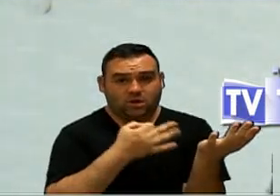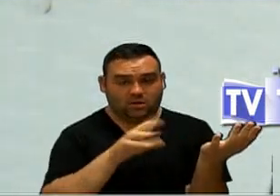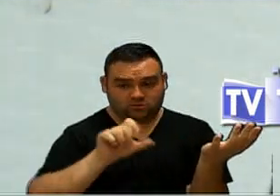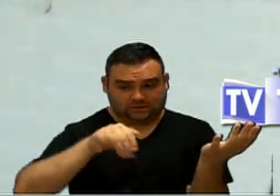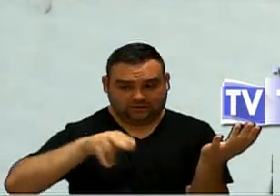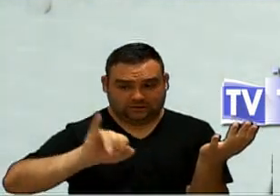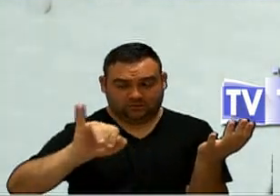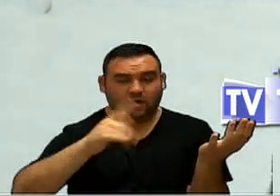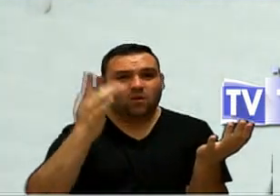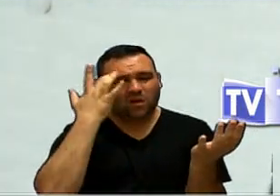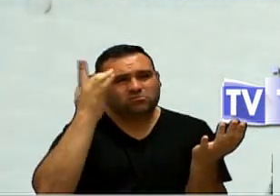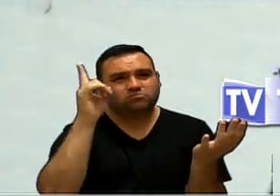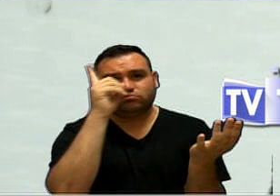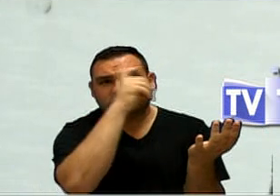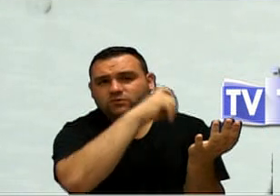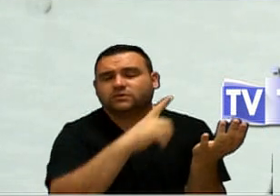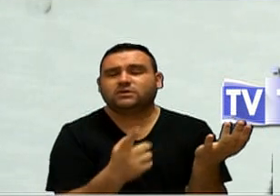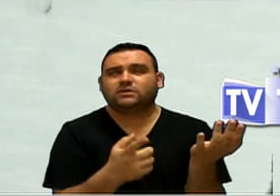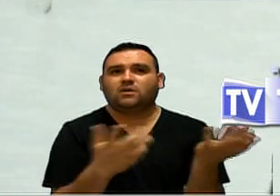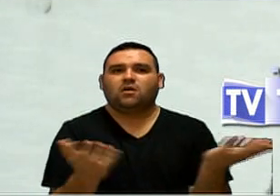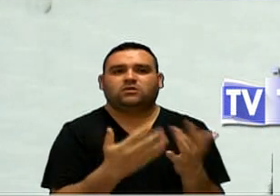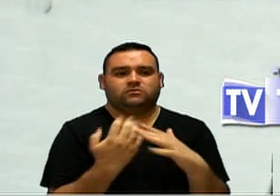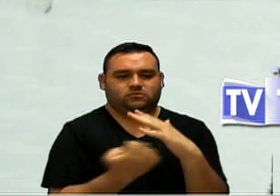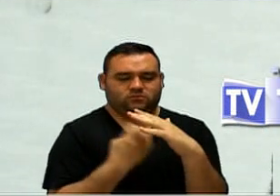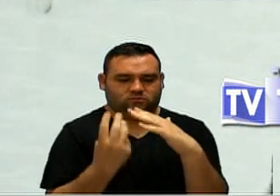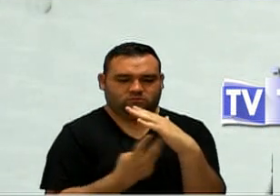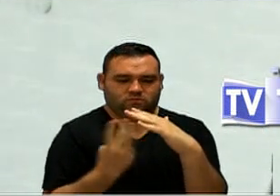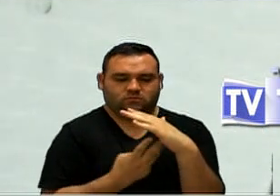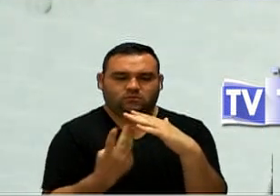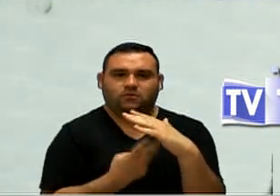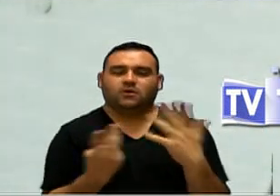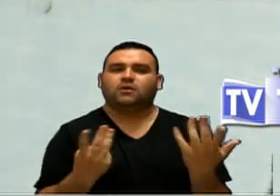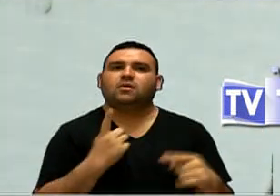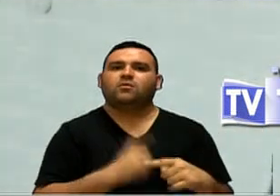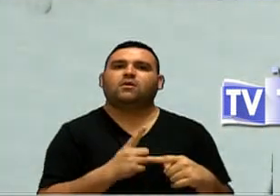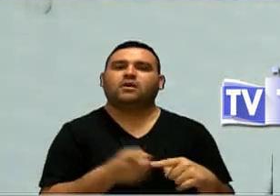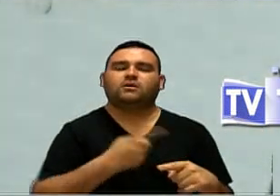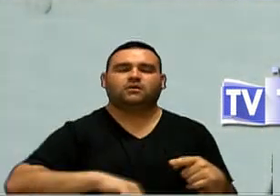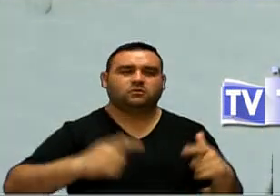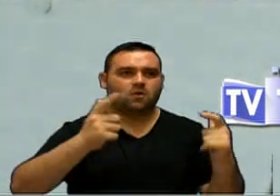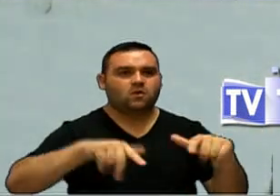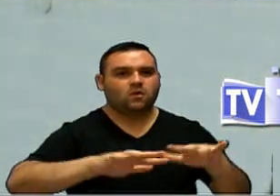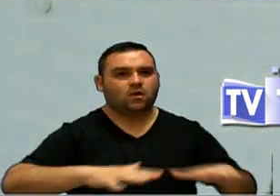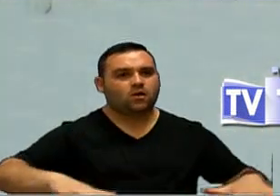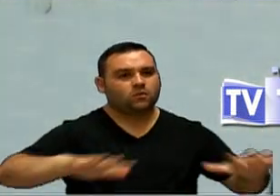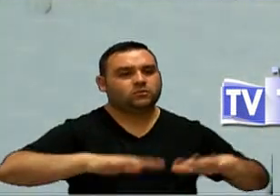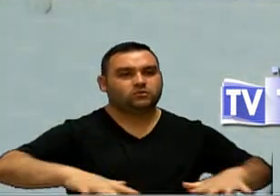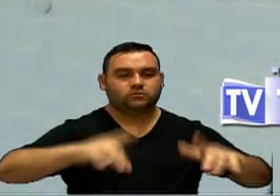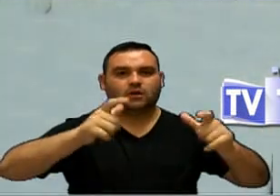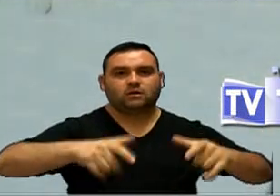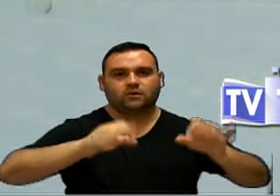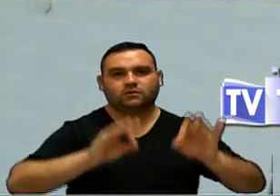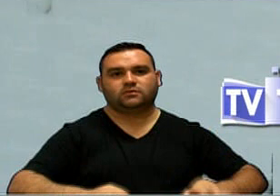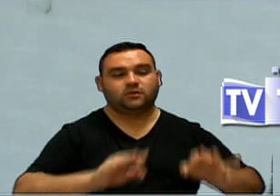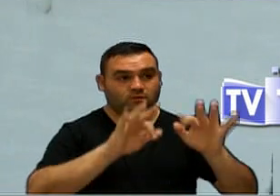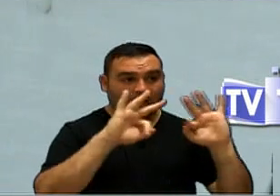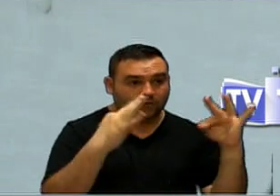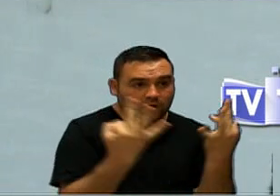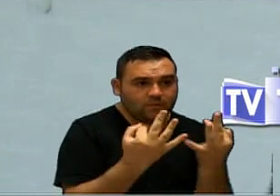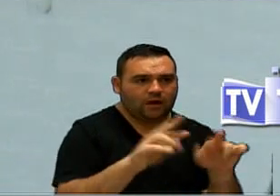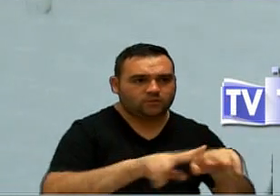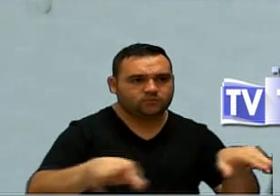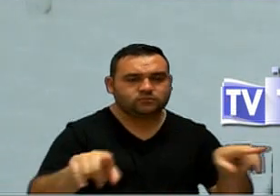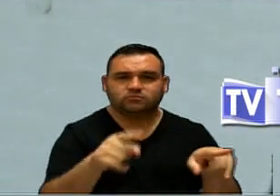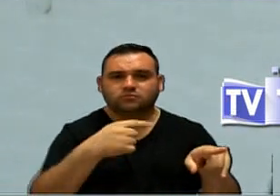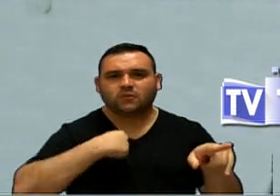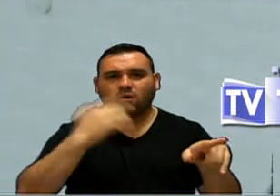eu acho hoje difícil essa terceirização. Nós temos um bairro bem localizado, com famílias.